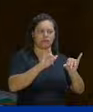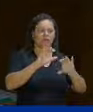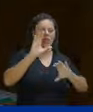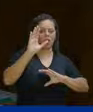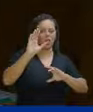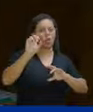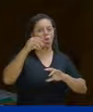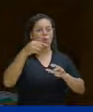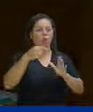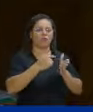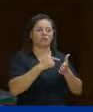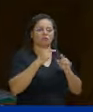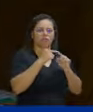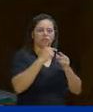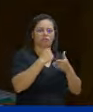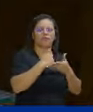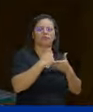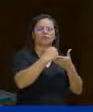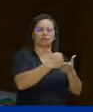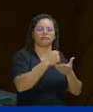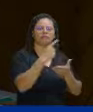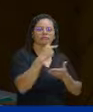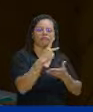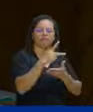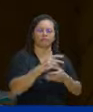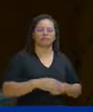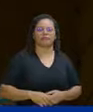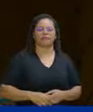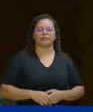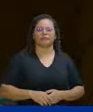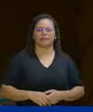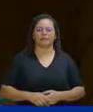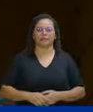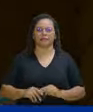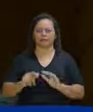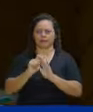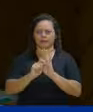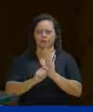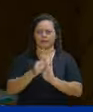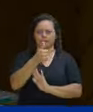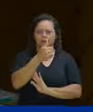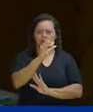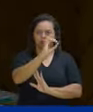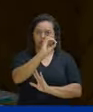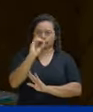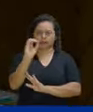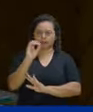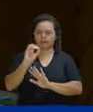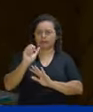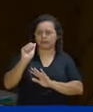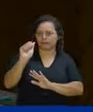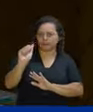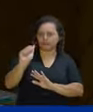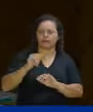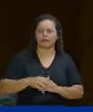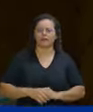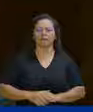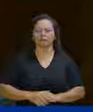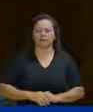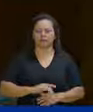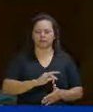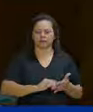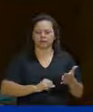favor destas. Fecho aspas. Artigo 100-A. A contratação direta